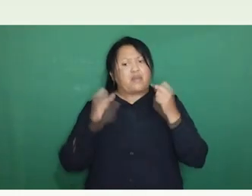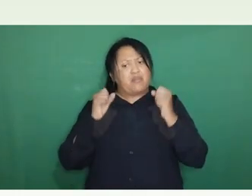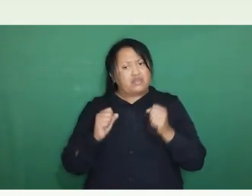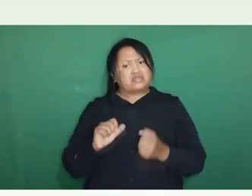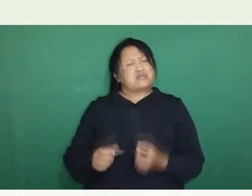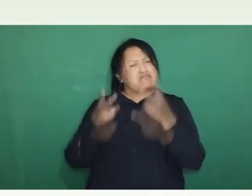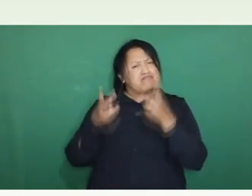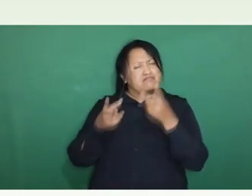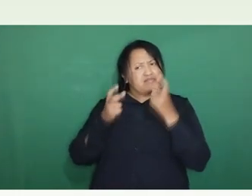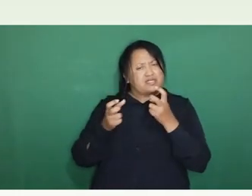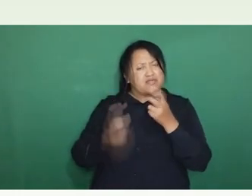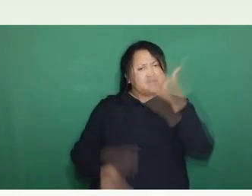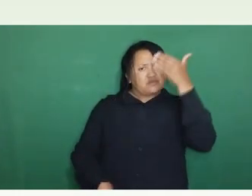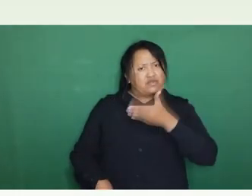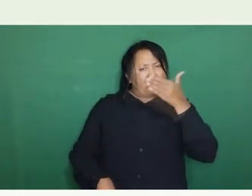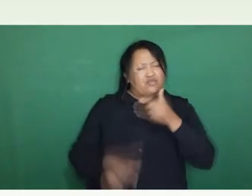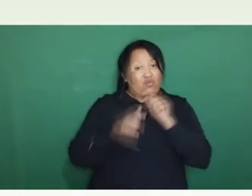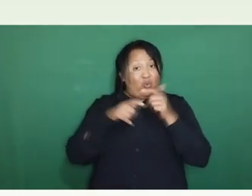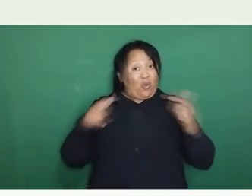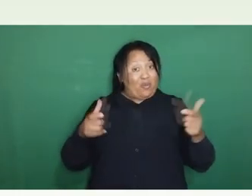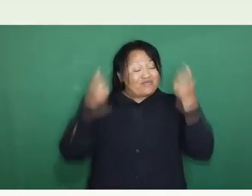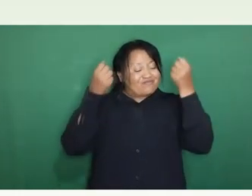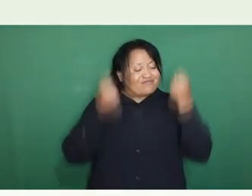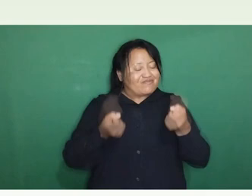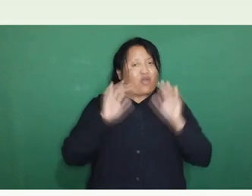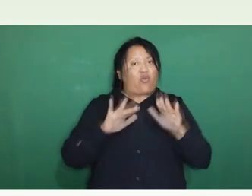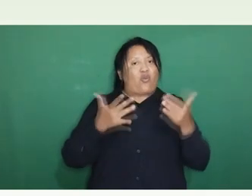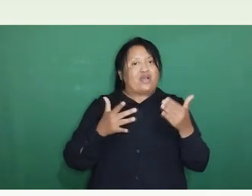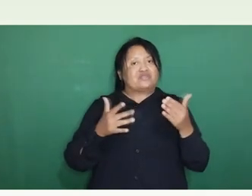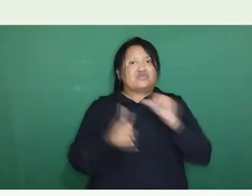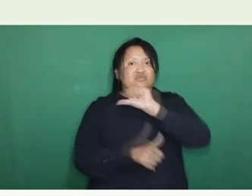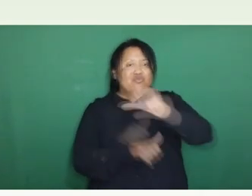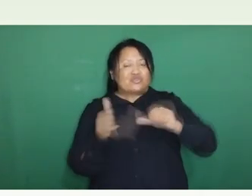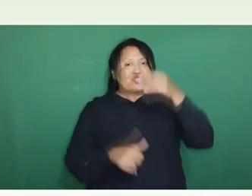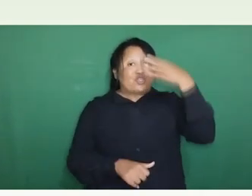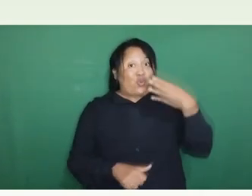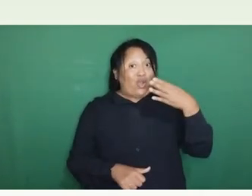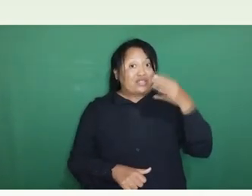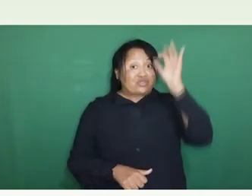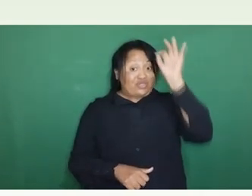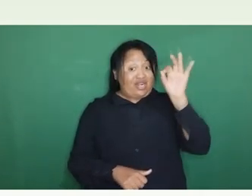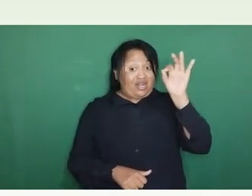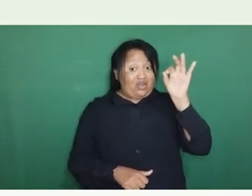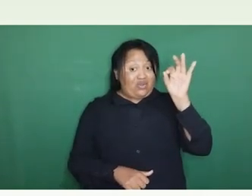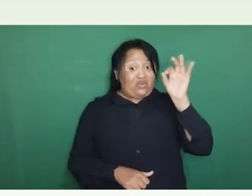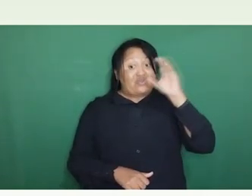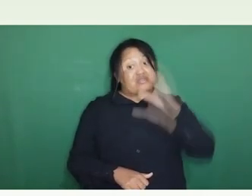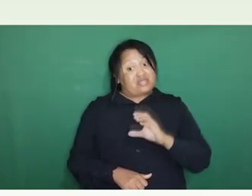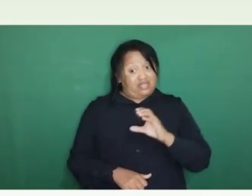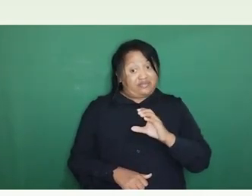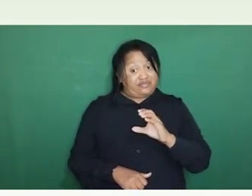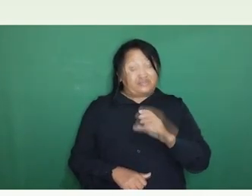através do aumento de densidade quanto quando passa de quatro graus Celsius para 0° C